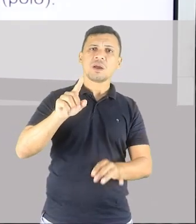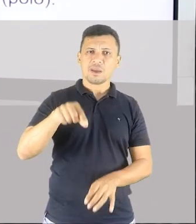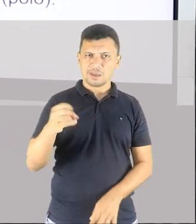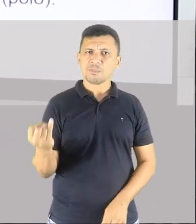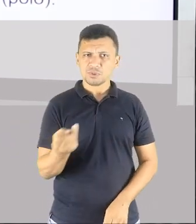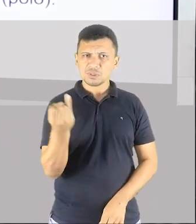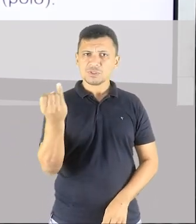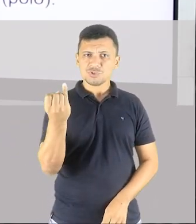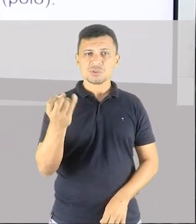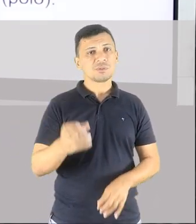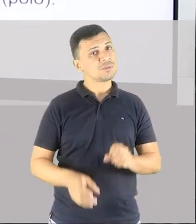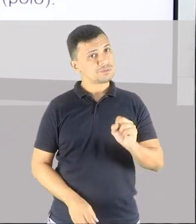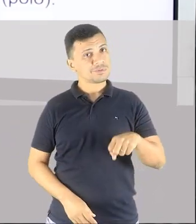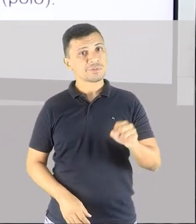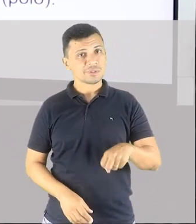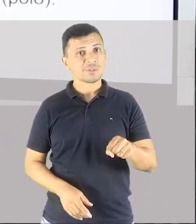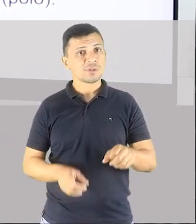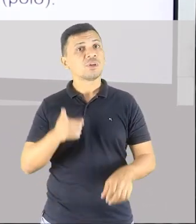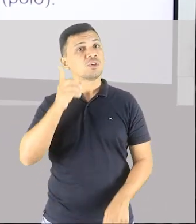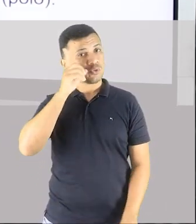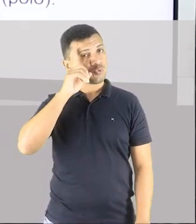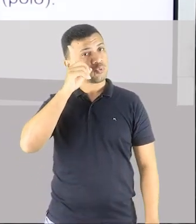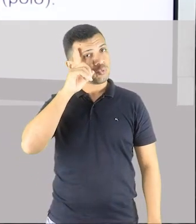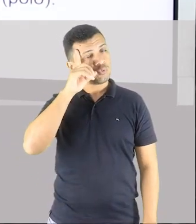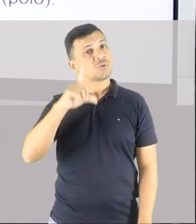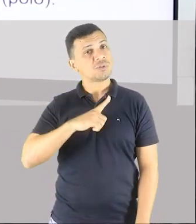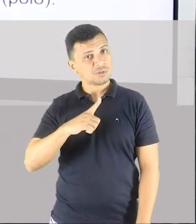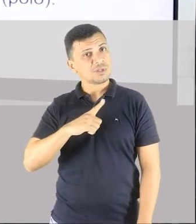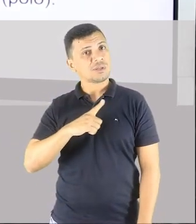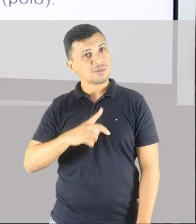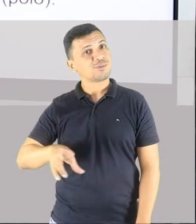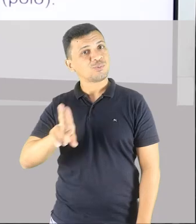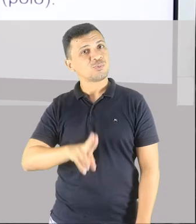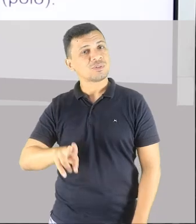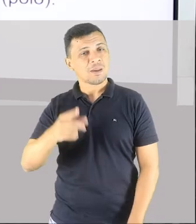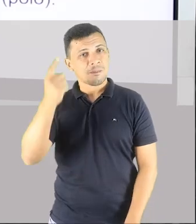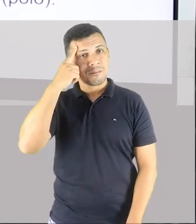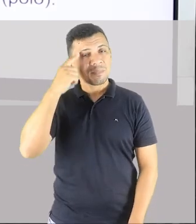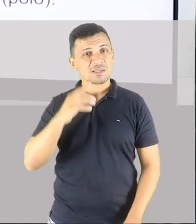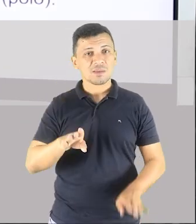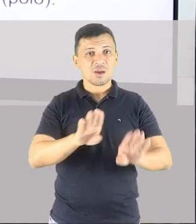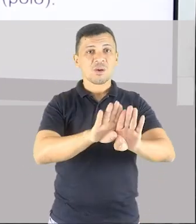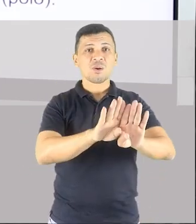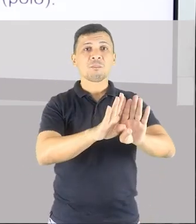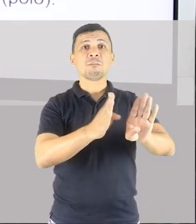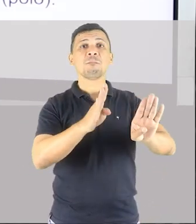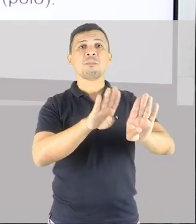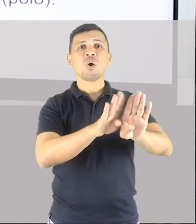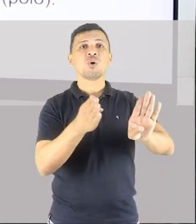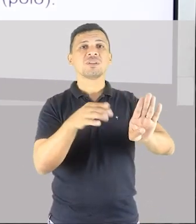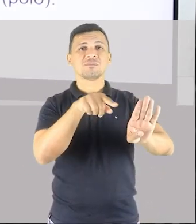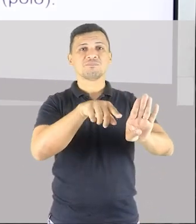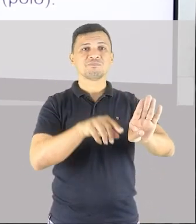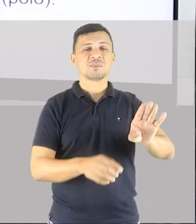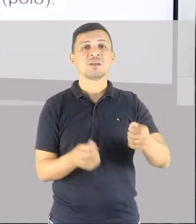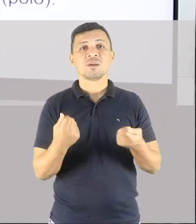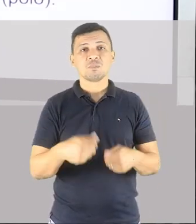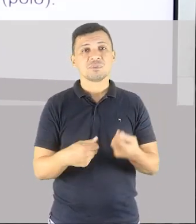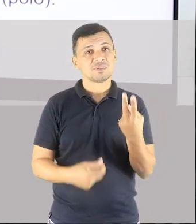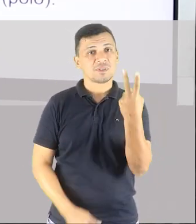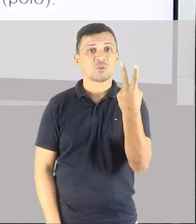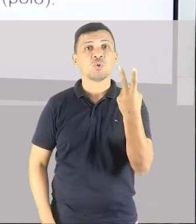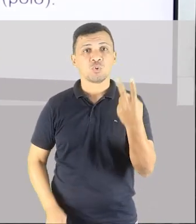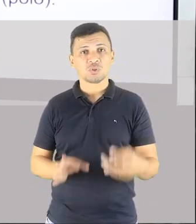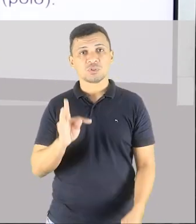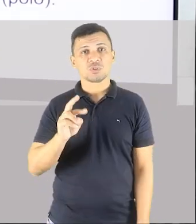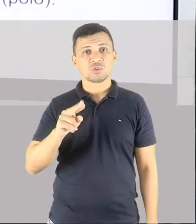bastante importante. No nosso dia a dia tem, Joadson? Tem. Imagina, para você abrir uma porta, no mínimo são 2 torques